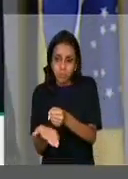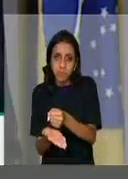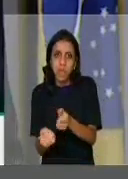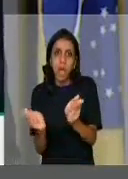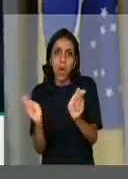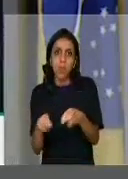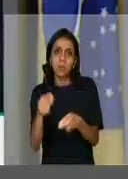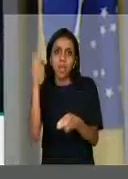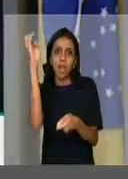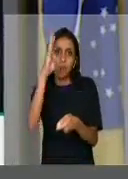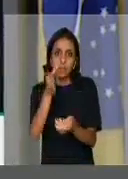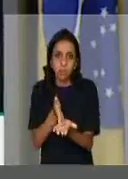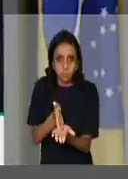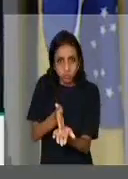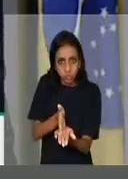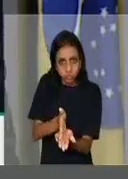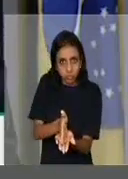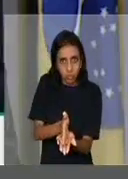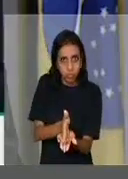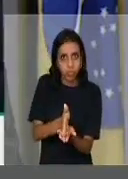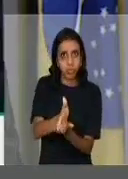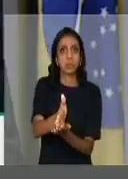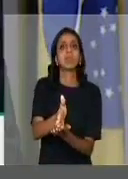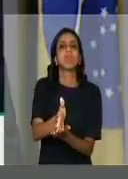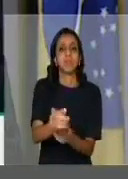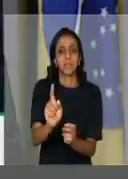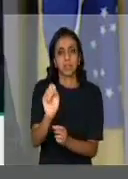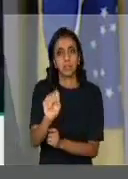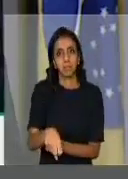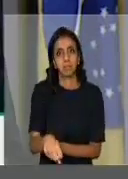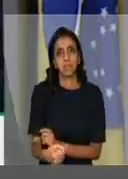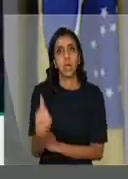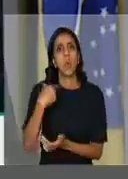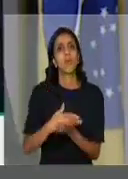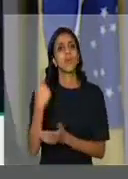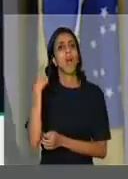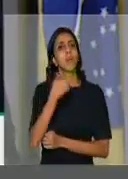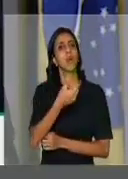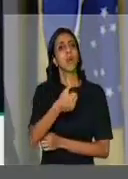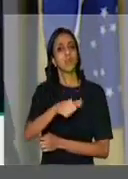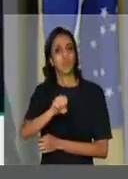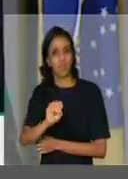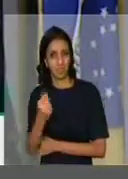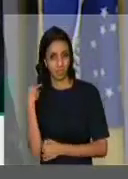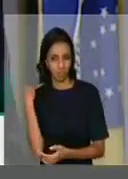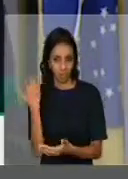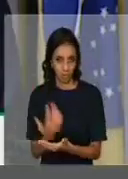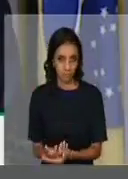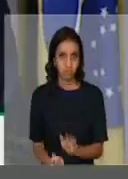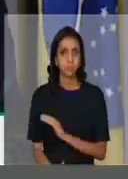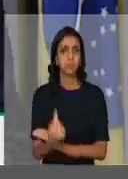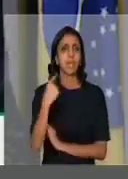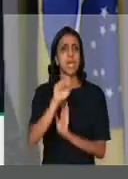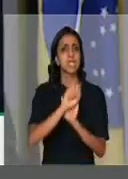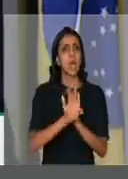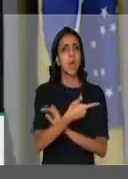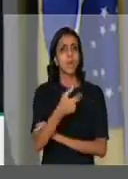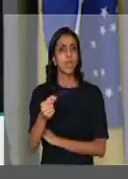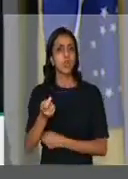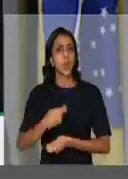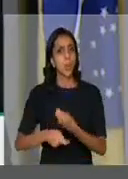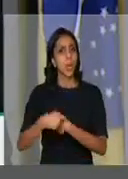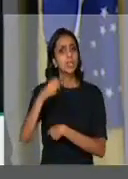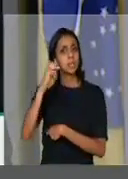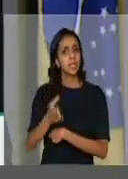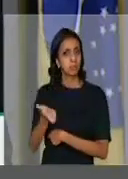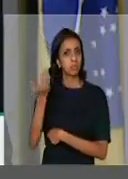no trilho que seguiu até 1980. Desde o começo do século XX,